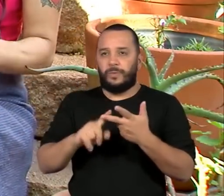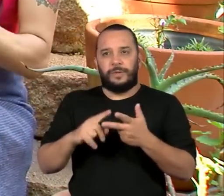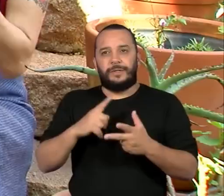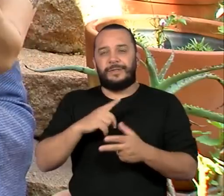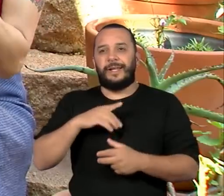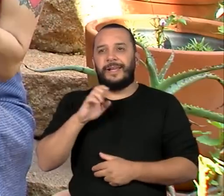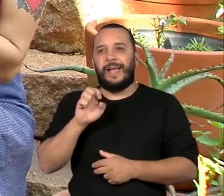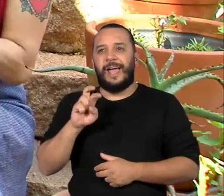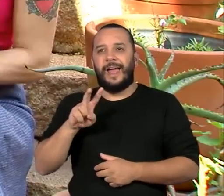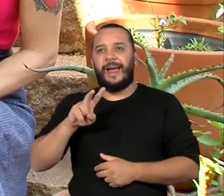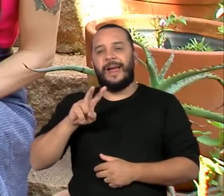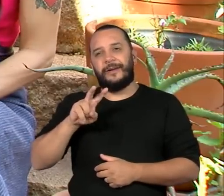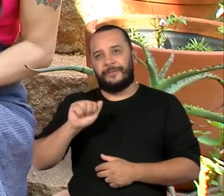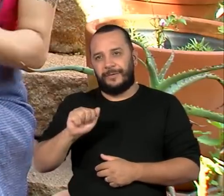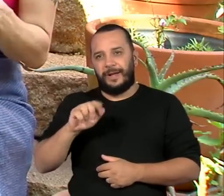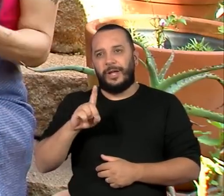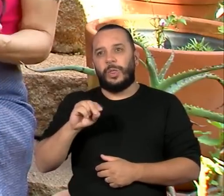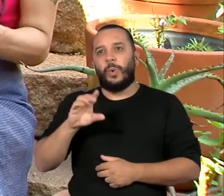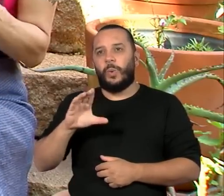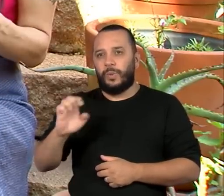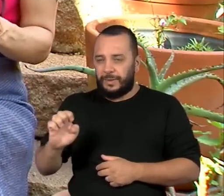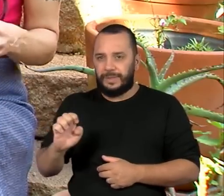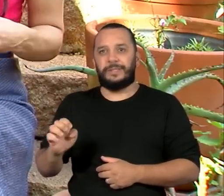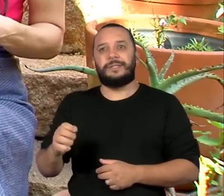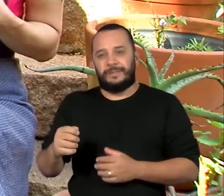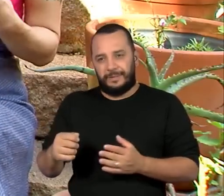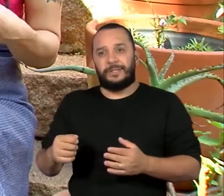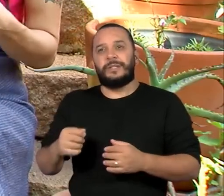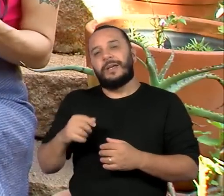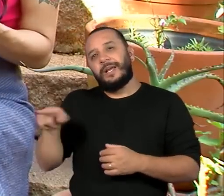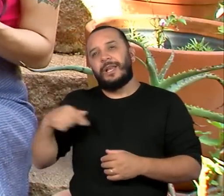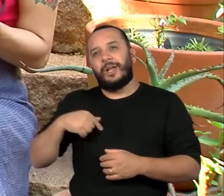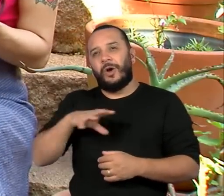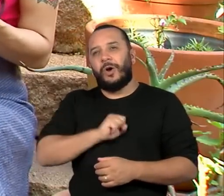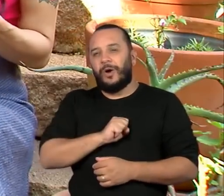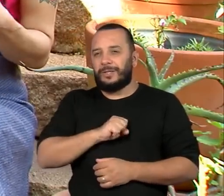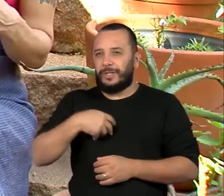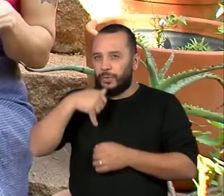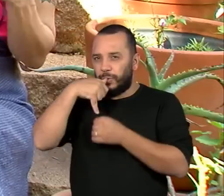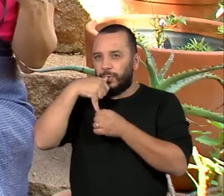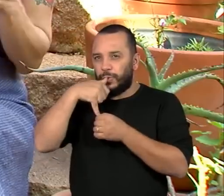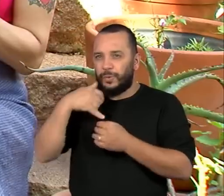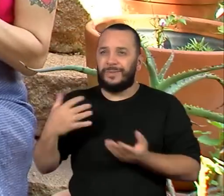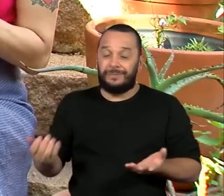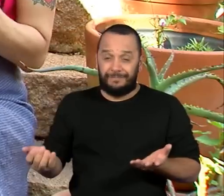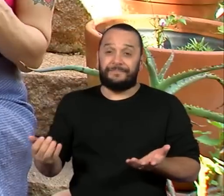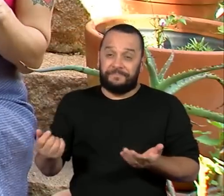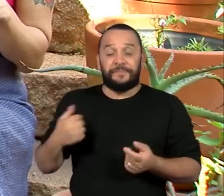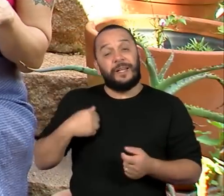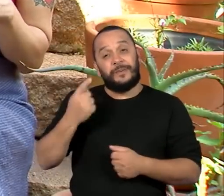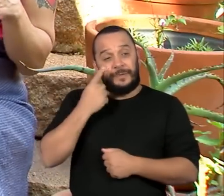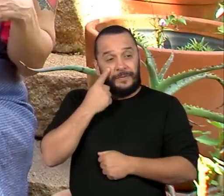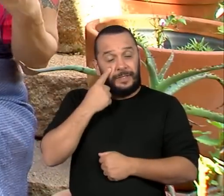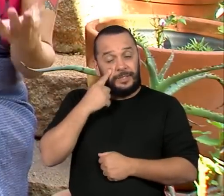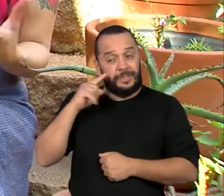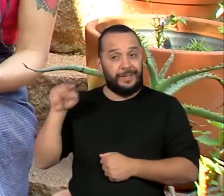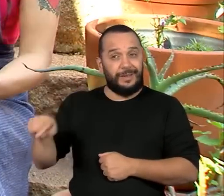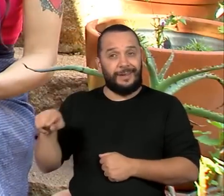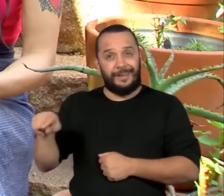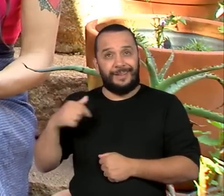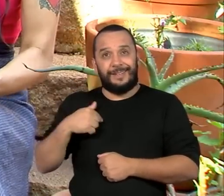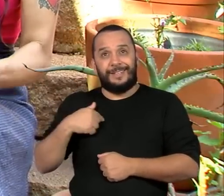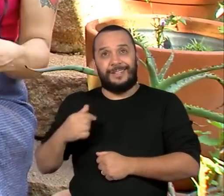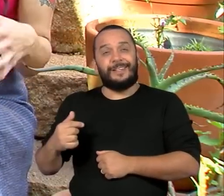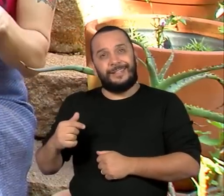quando eu vejo ele já está com a tesoura e a erva doce na cozinha, mãe faz suco. Então eu vejo que dentro da nossa rotina ele torna um lugar também